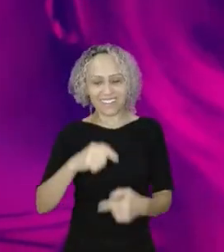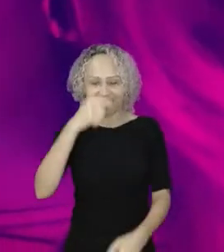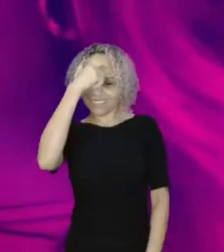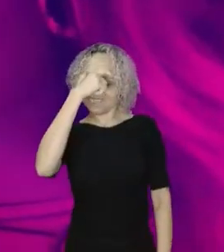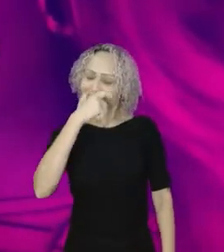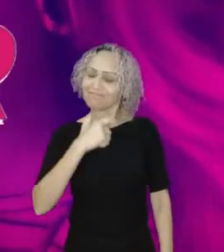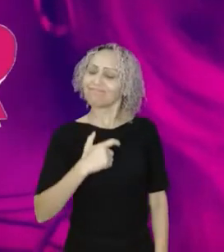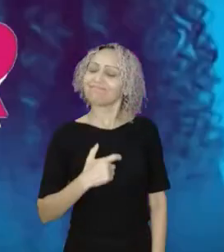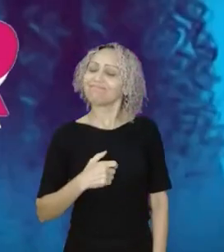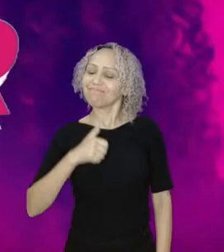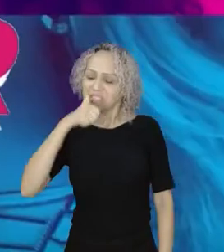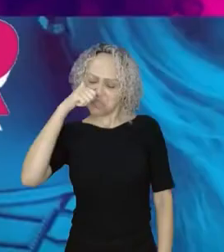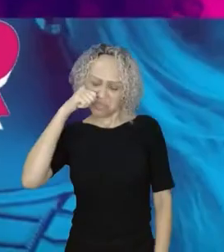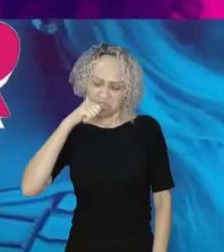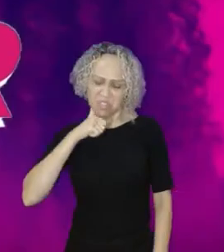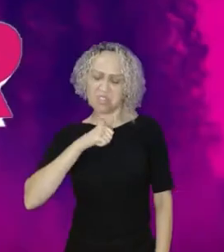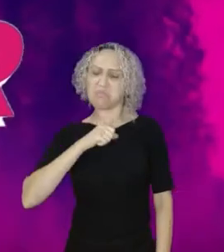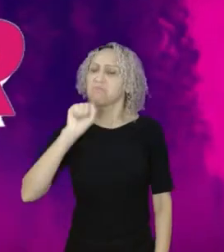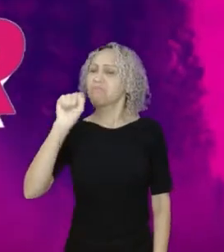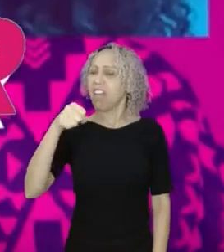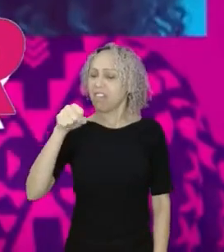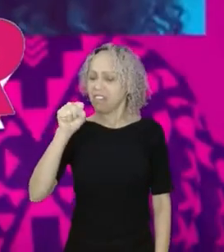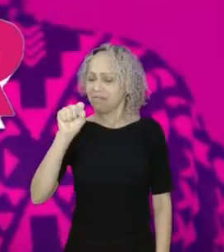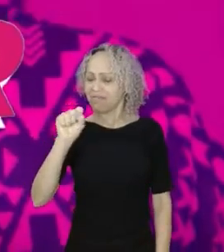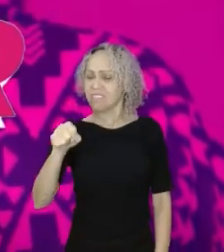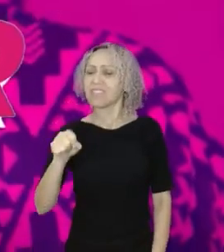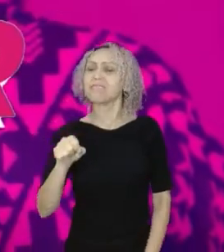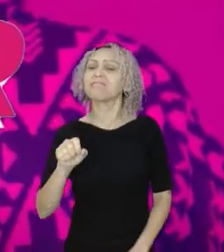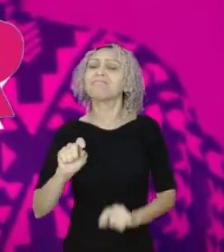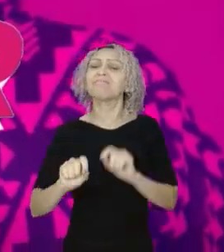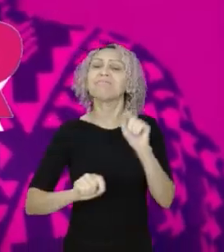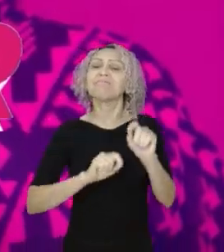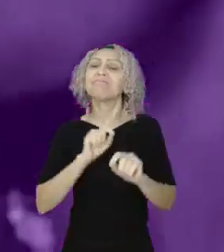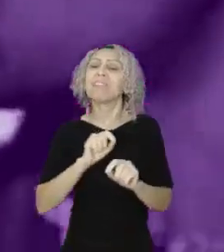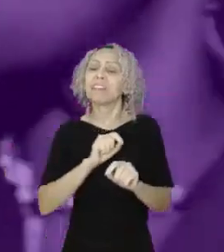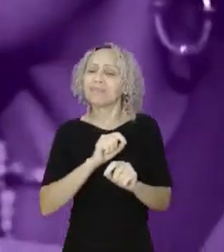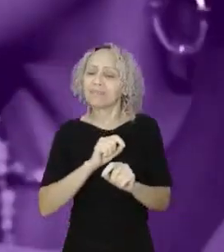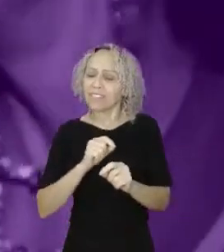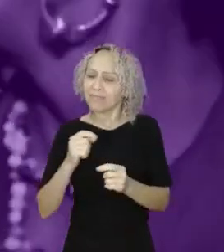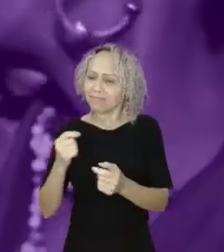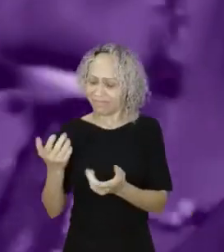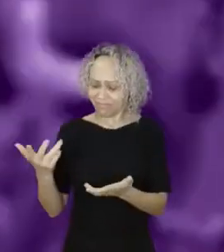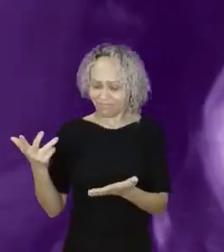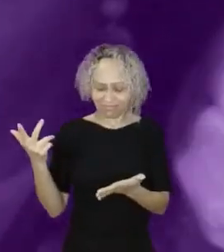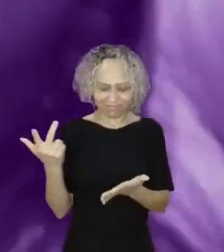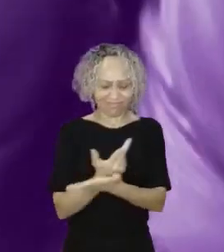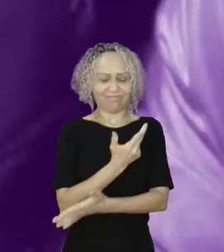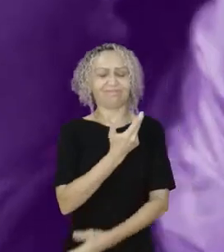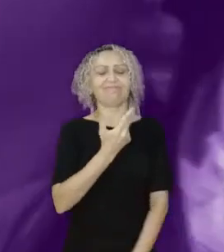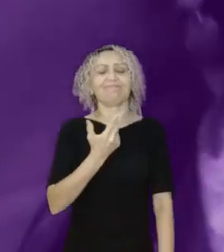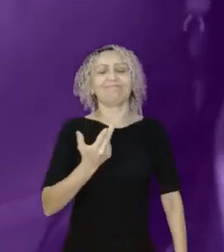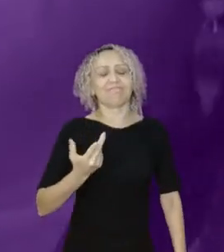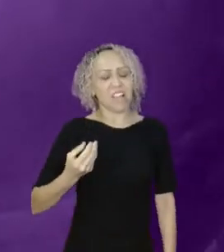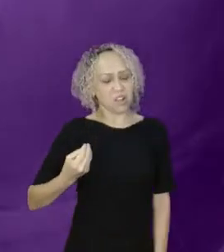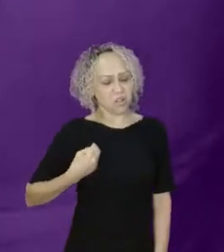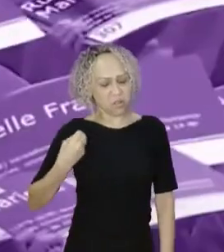Porque eu sou mulher pra fazer